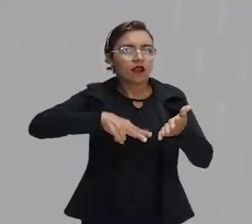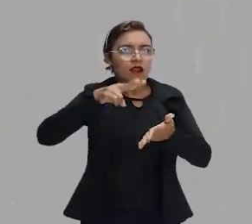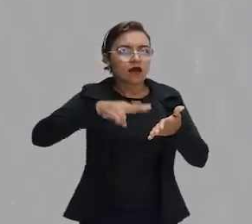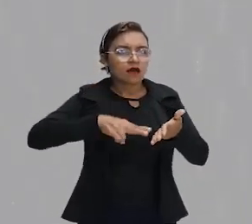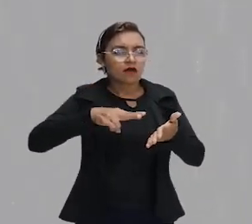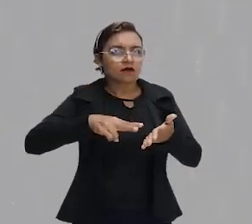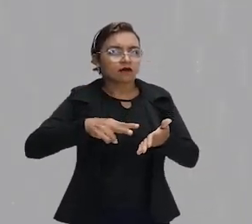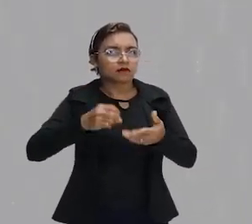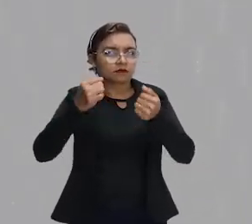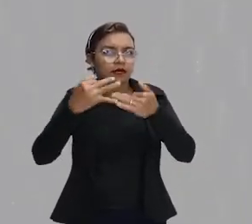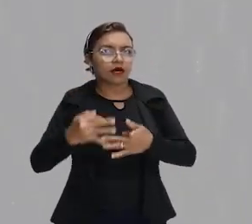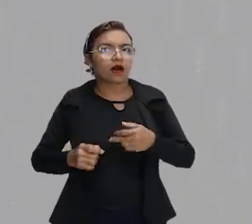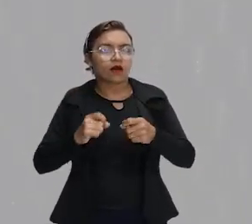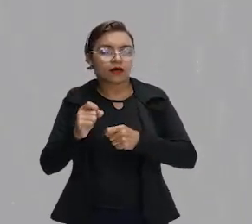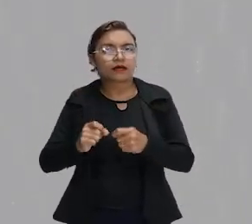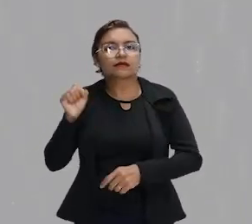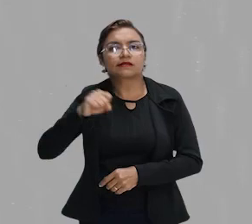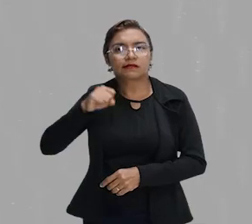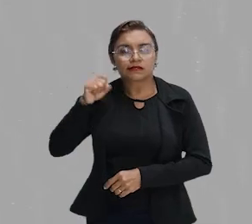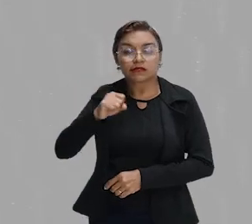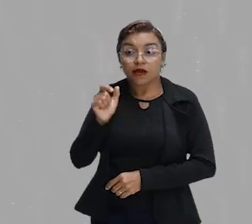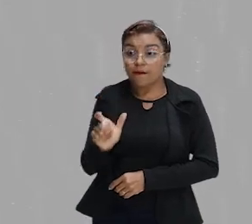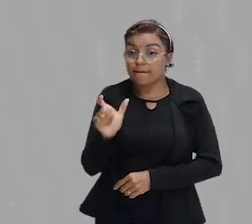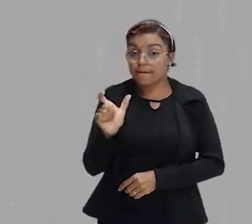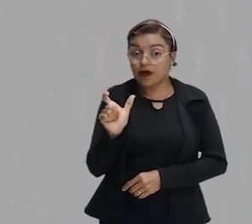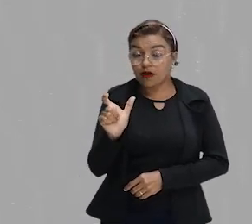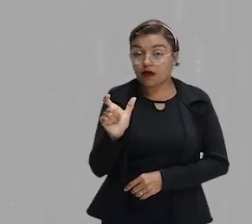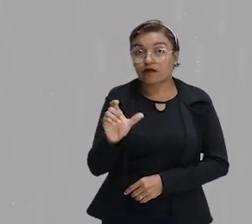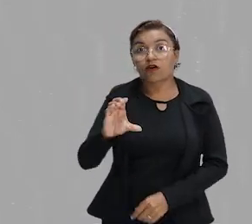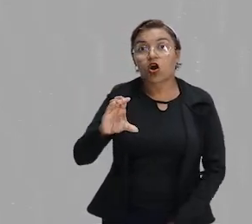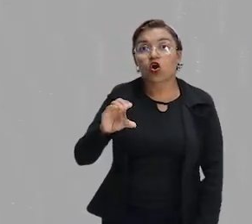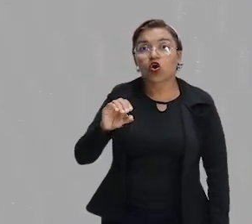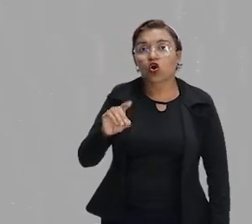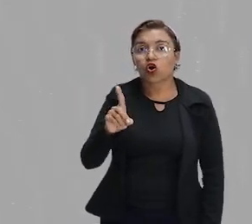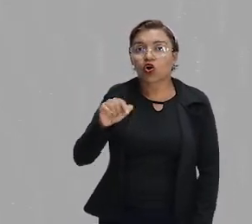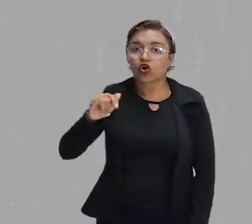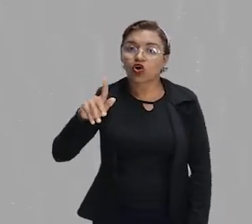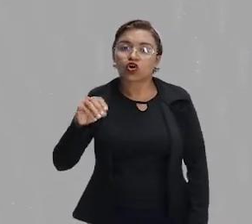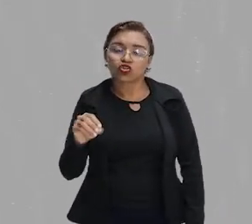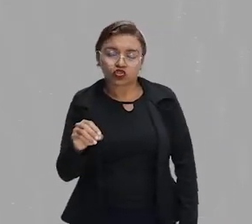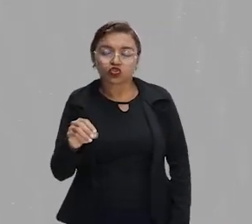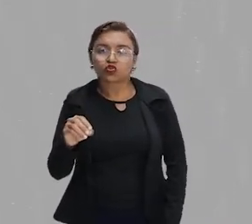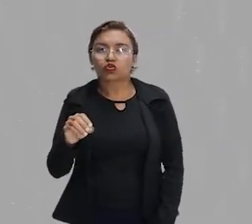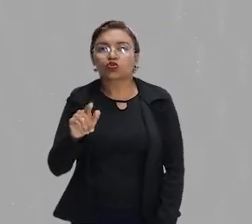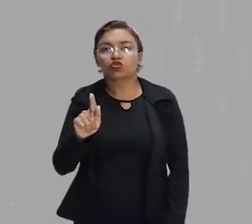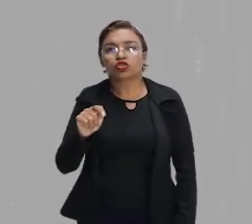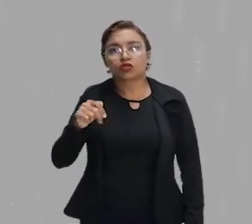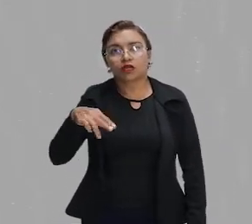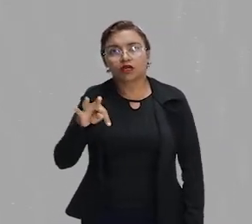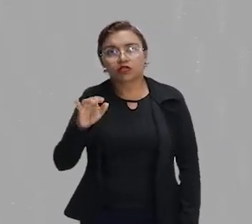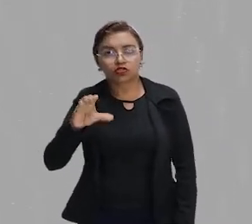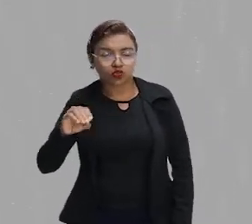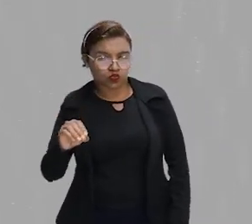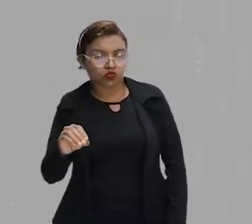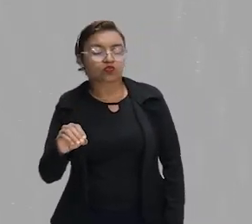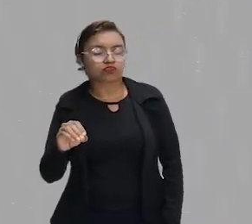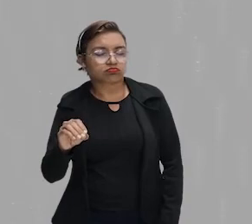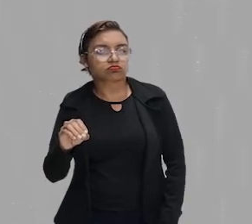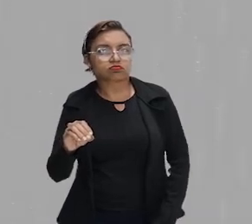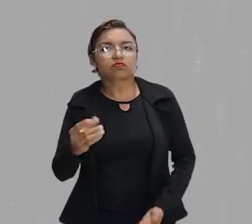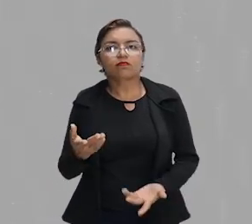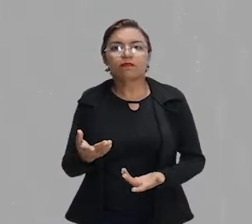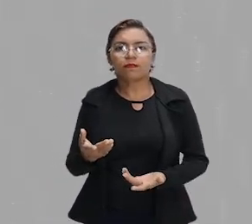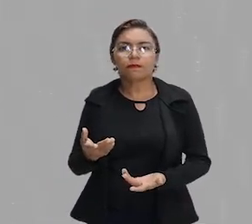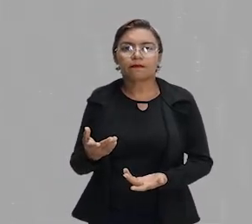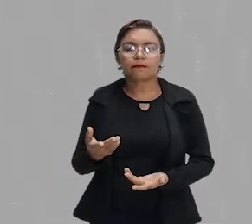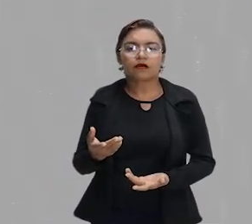realmente, ele está utilizando o termo código genético. Olha só, ele está dizendo que foi desvendado aqui o código genético